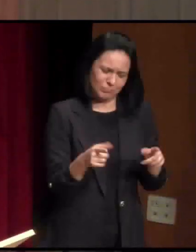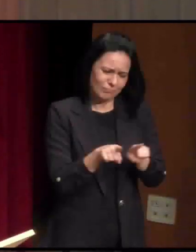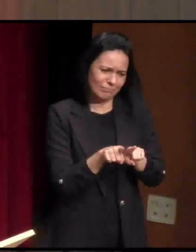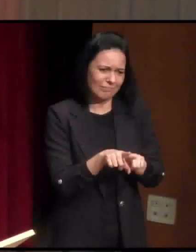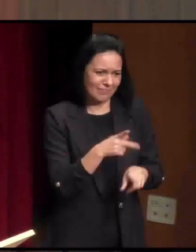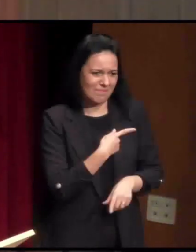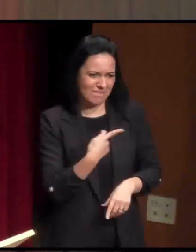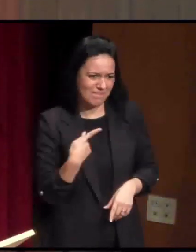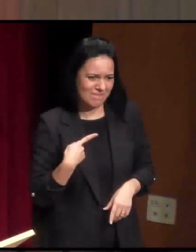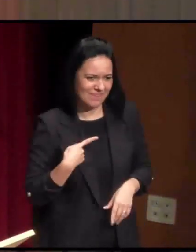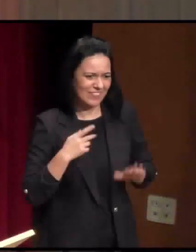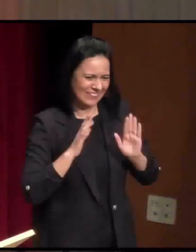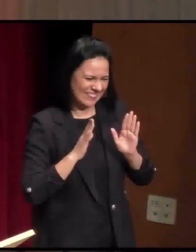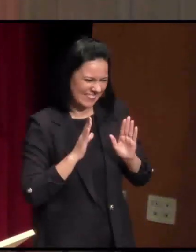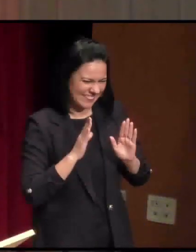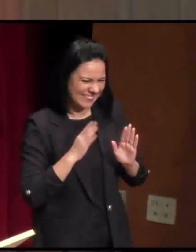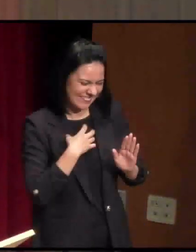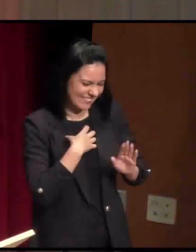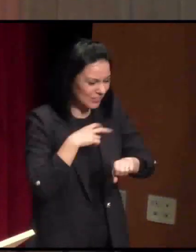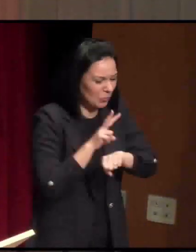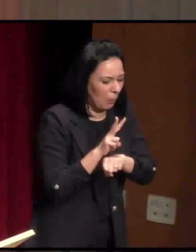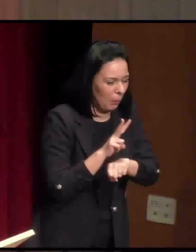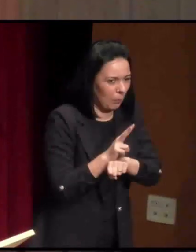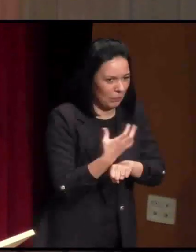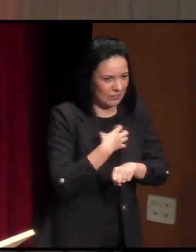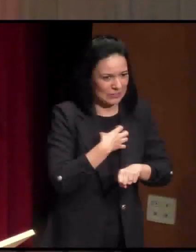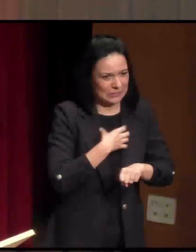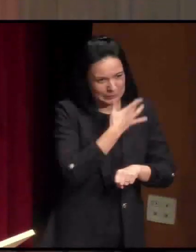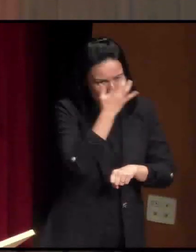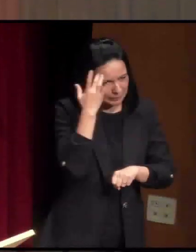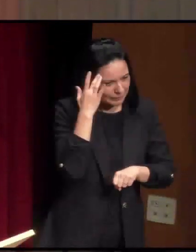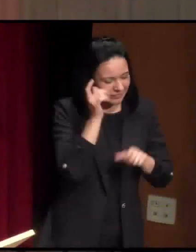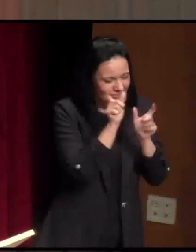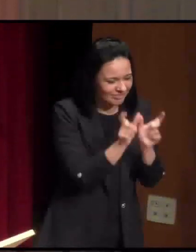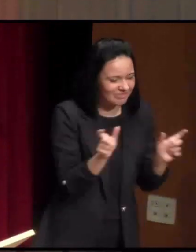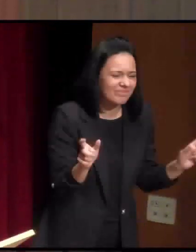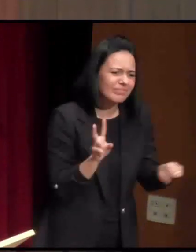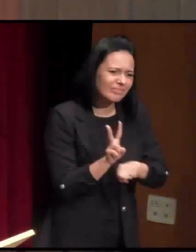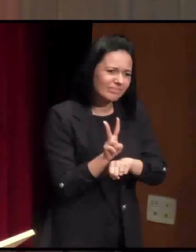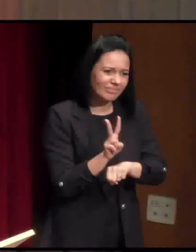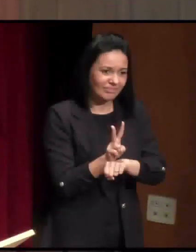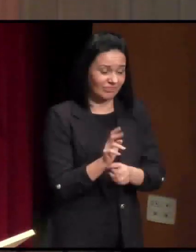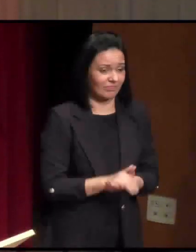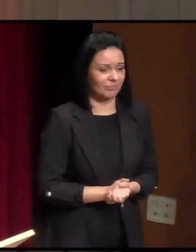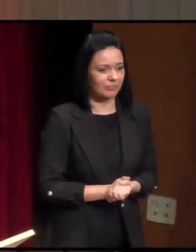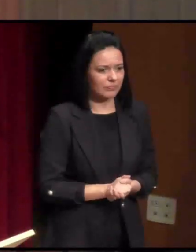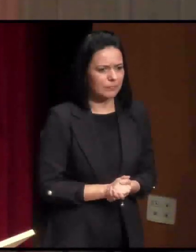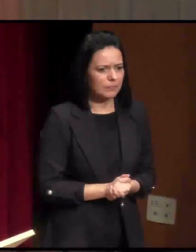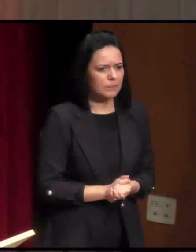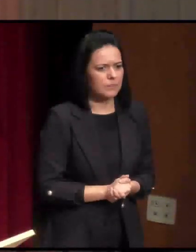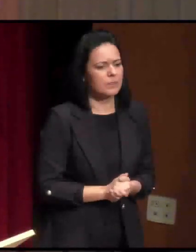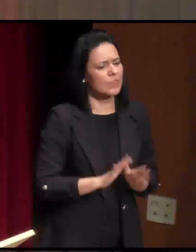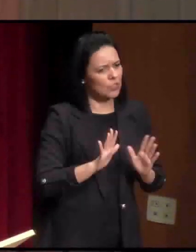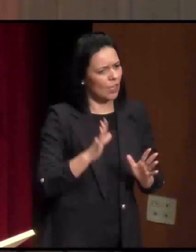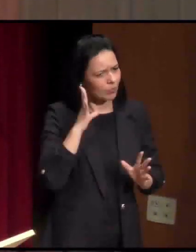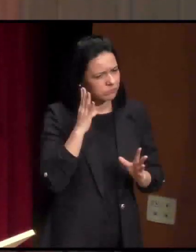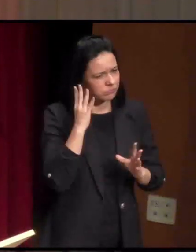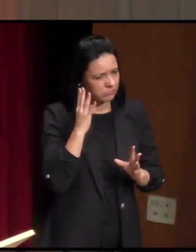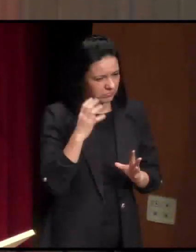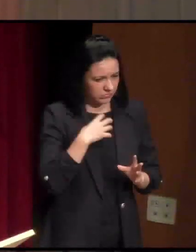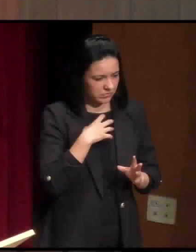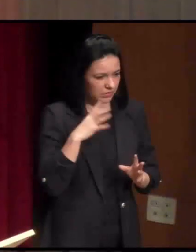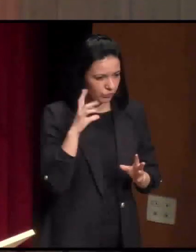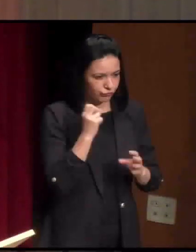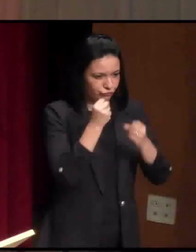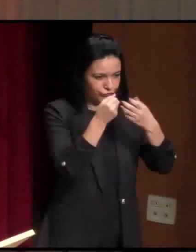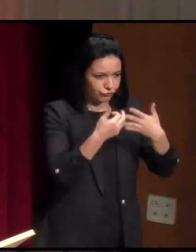né? Não deixa de cuidar das pessoas. Não deixa de cuidar das pessoas. Nesse sentido, já falamos aí de audiodescrição, né?